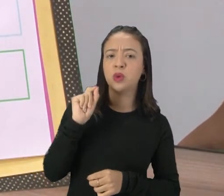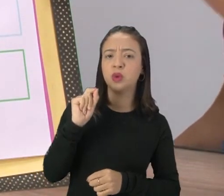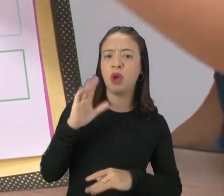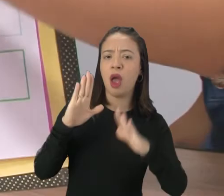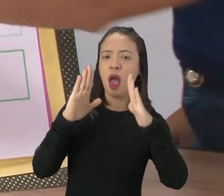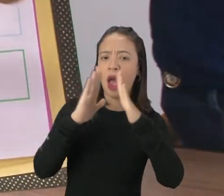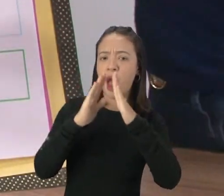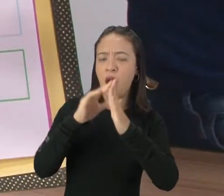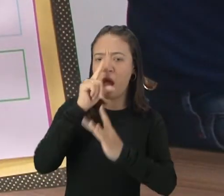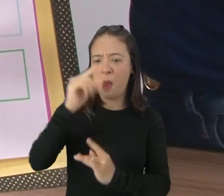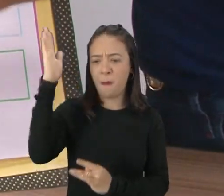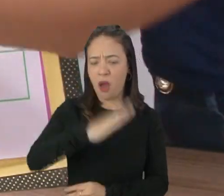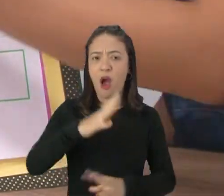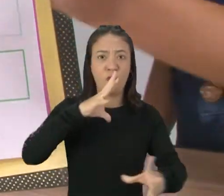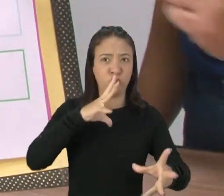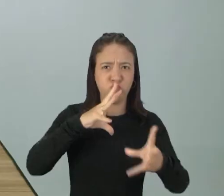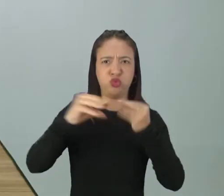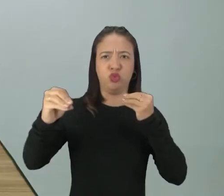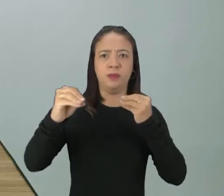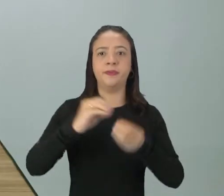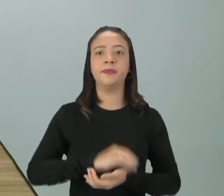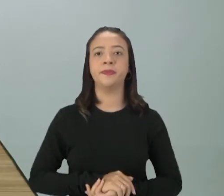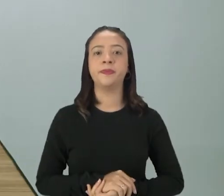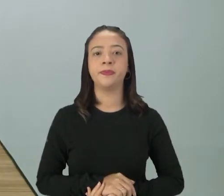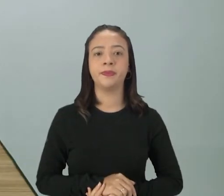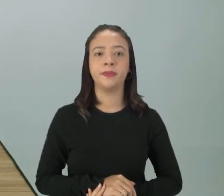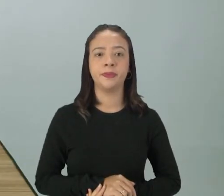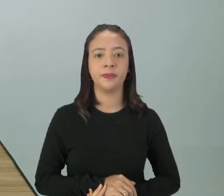da bruxa má.